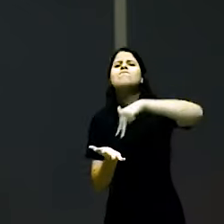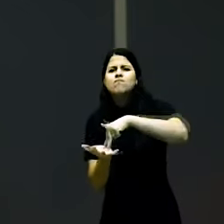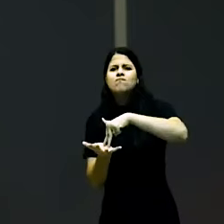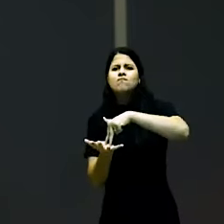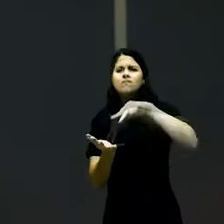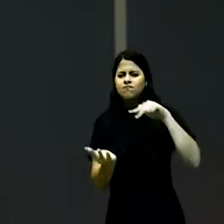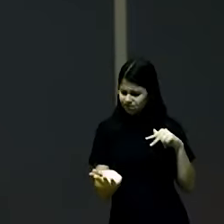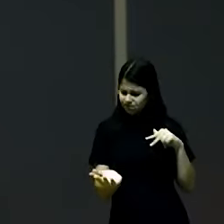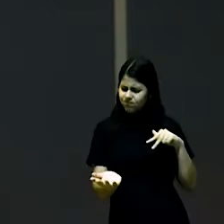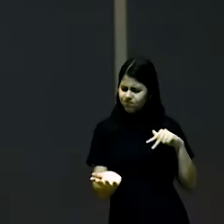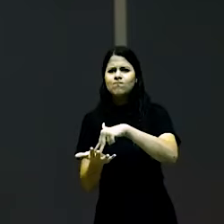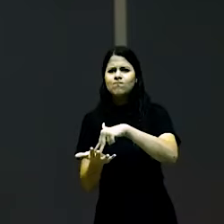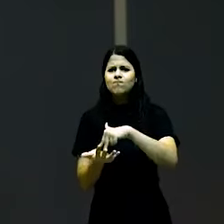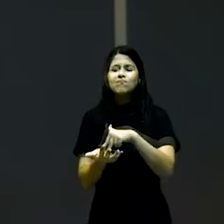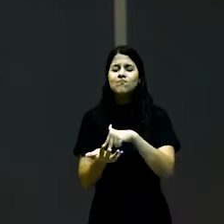Saia para fora.